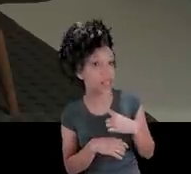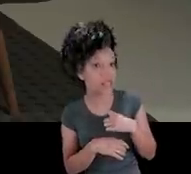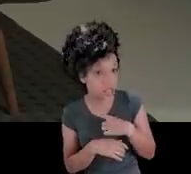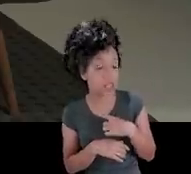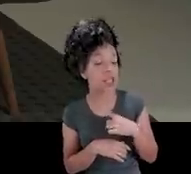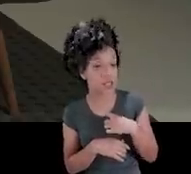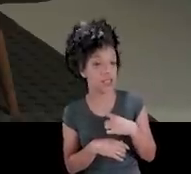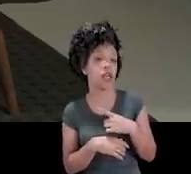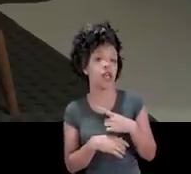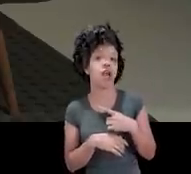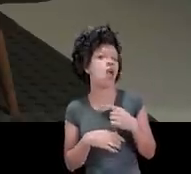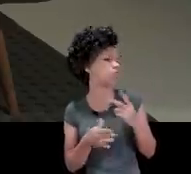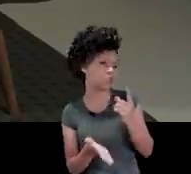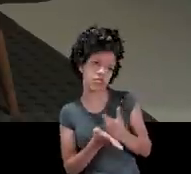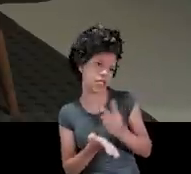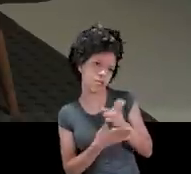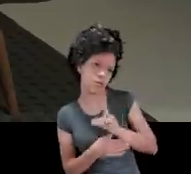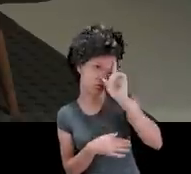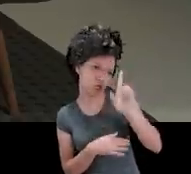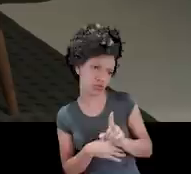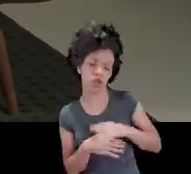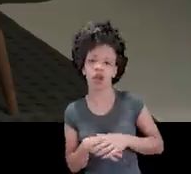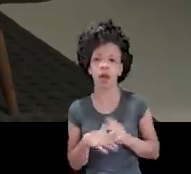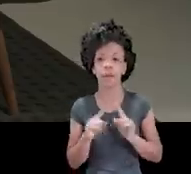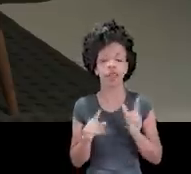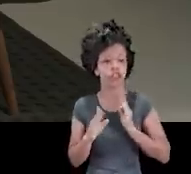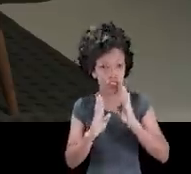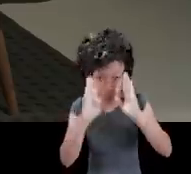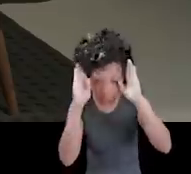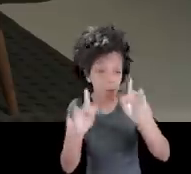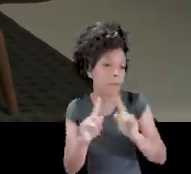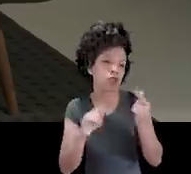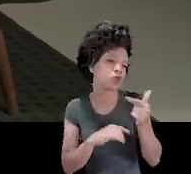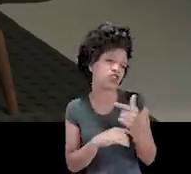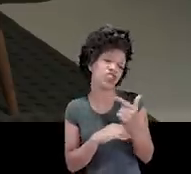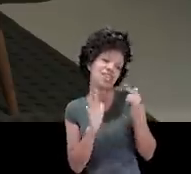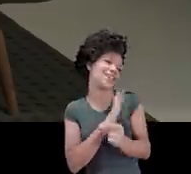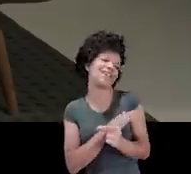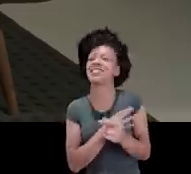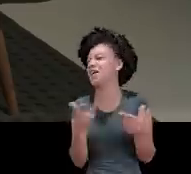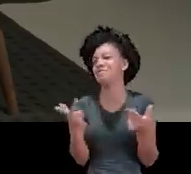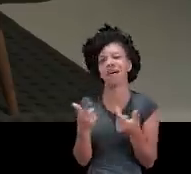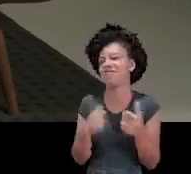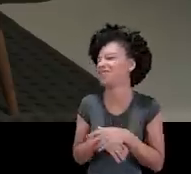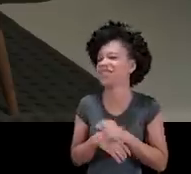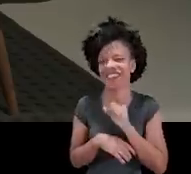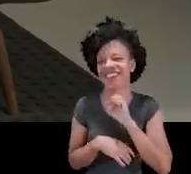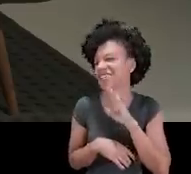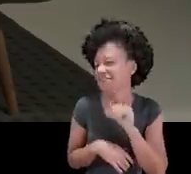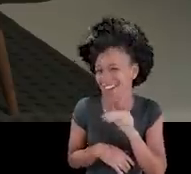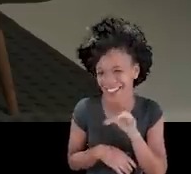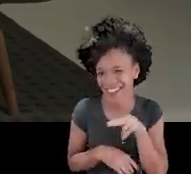que eu tô falando... Entendi. É que... Não, eu tô falando quem não tem aqui. É. Então ele tinha entrada, mas não tinha saída. Não, já não tinha mais nada aqui. Maravilhoso, Sebastião. Ele só tinha